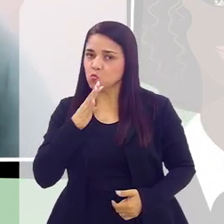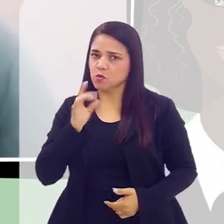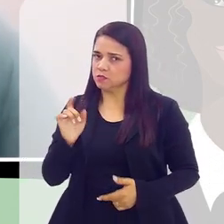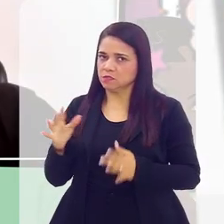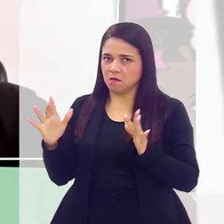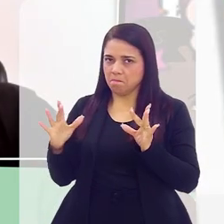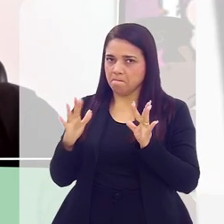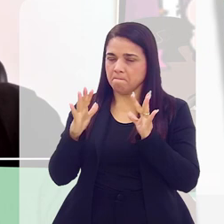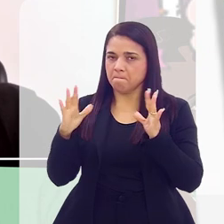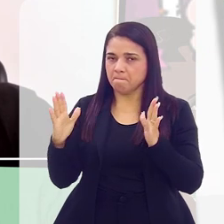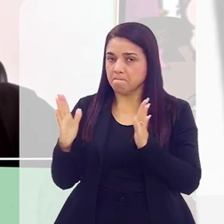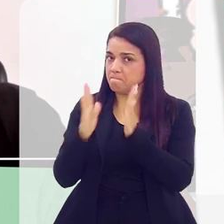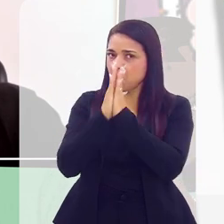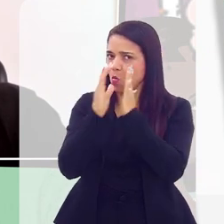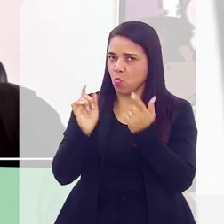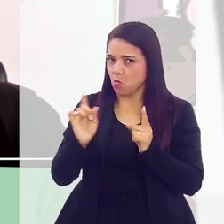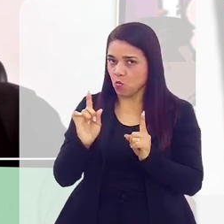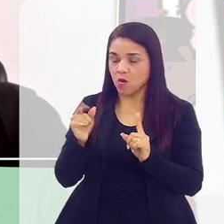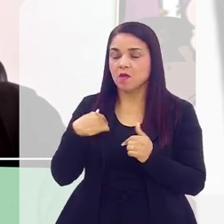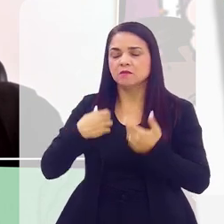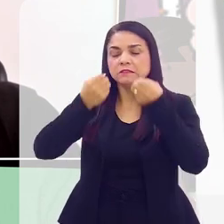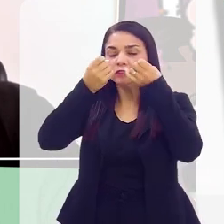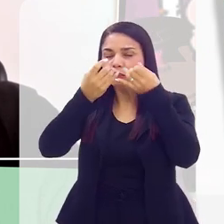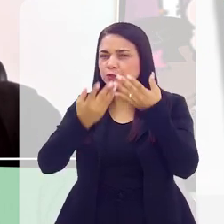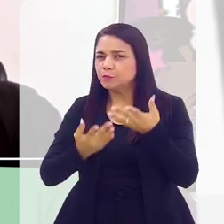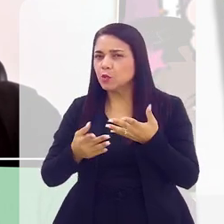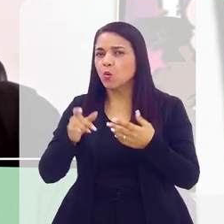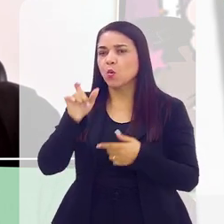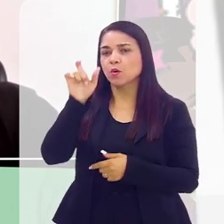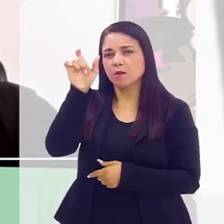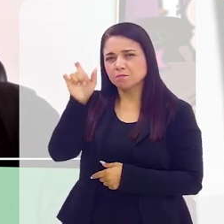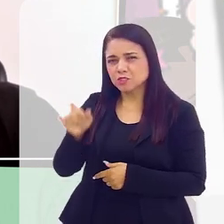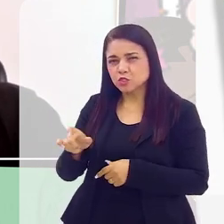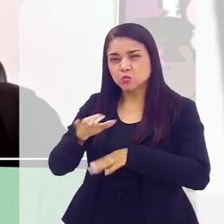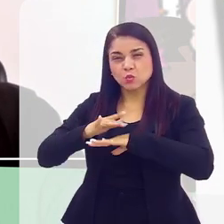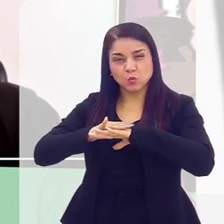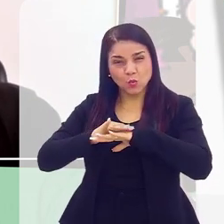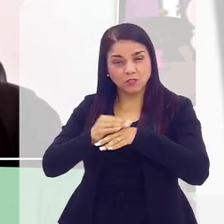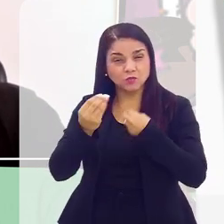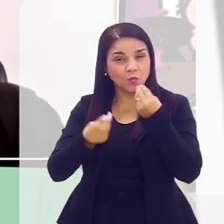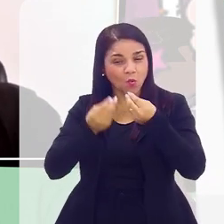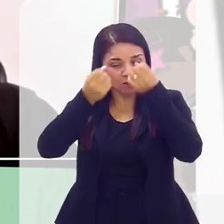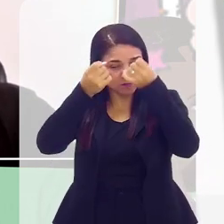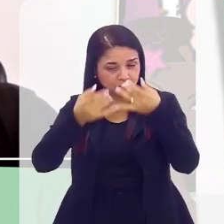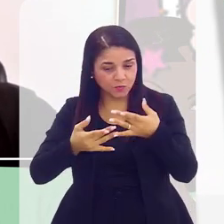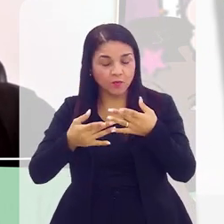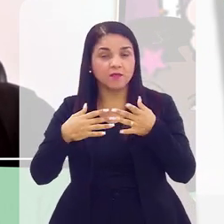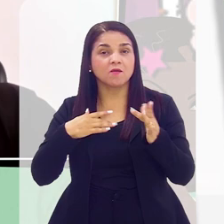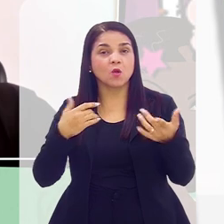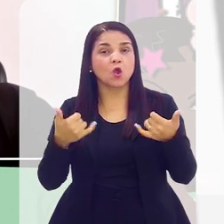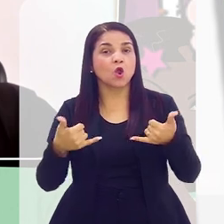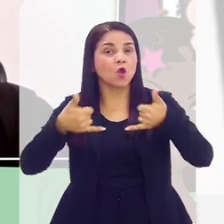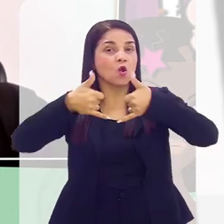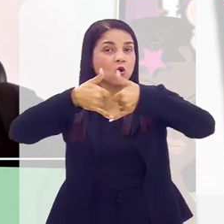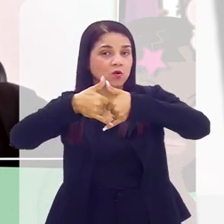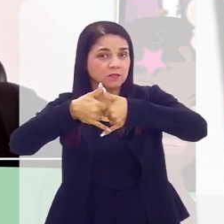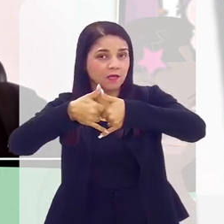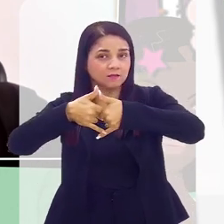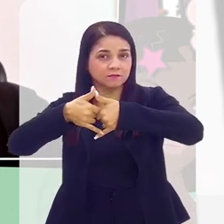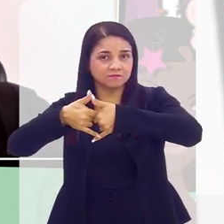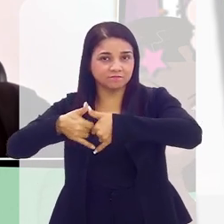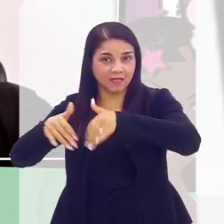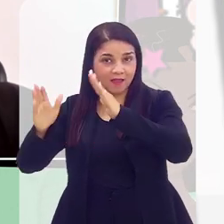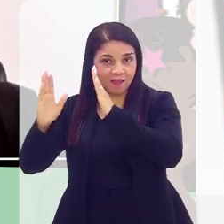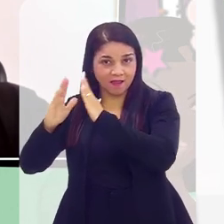pessoalmente. Ele me explicou um pouco da condição que estava durante a visita e pediu que eu entrasse em contato com essa